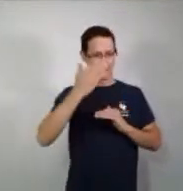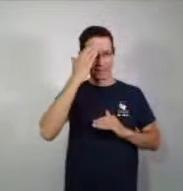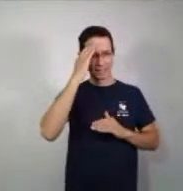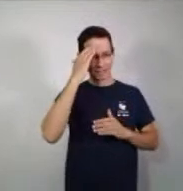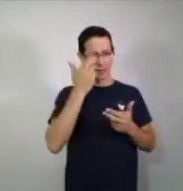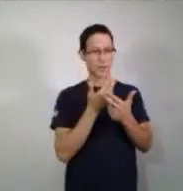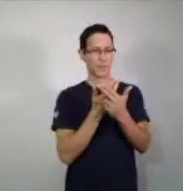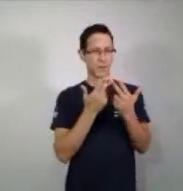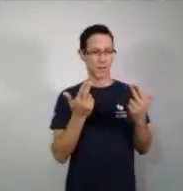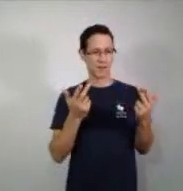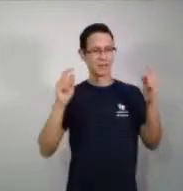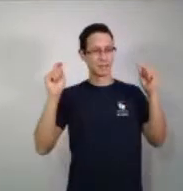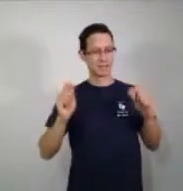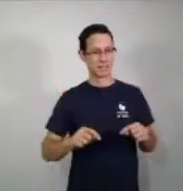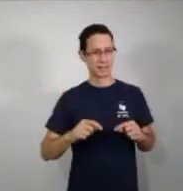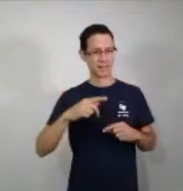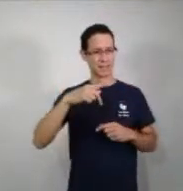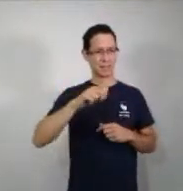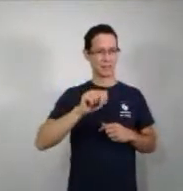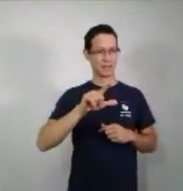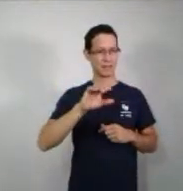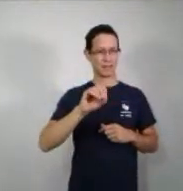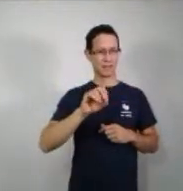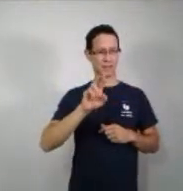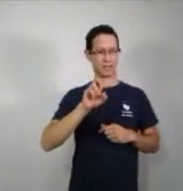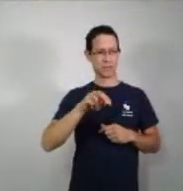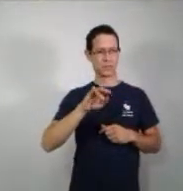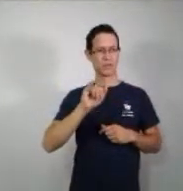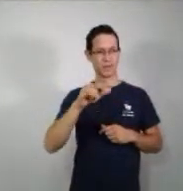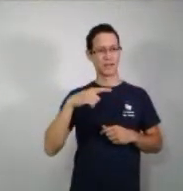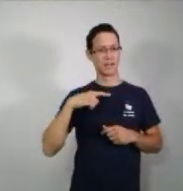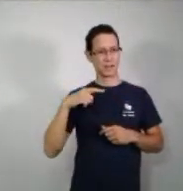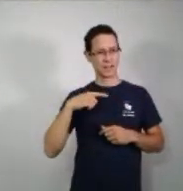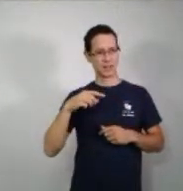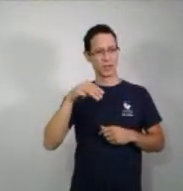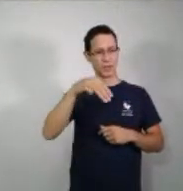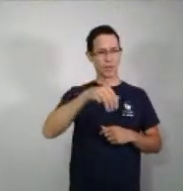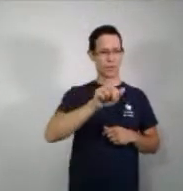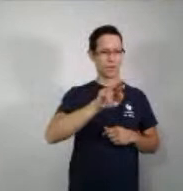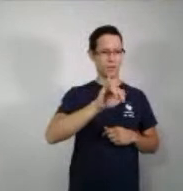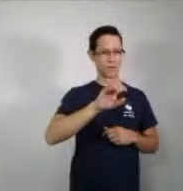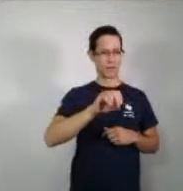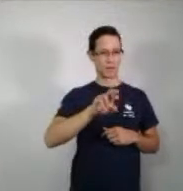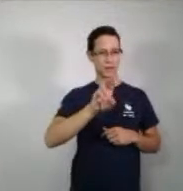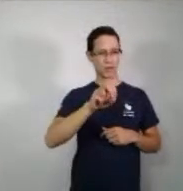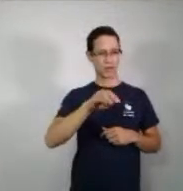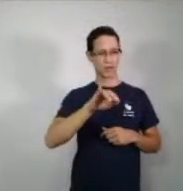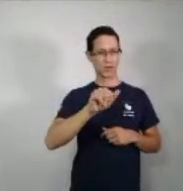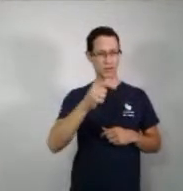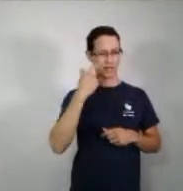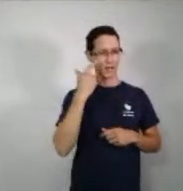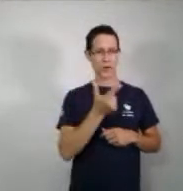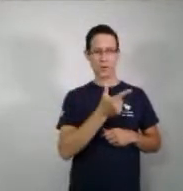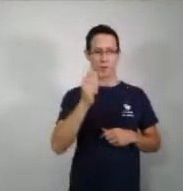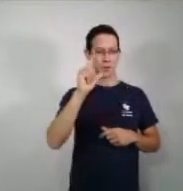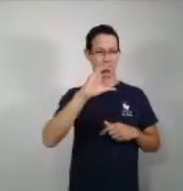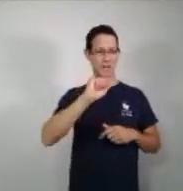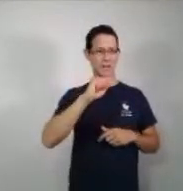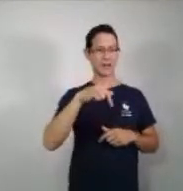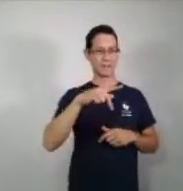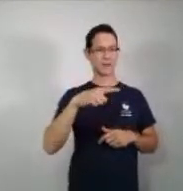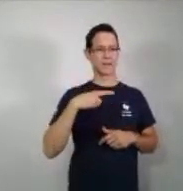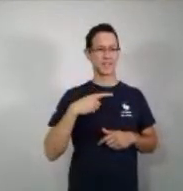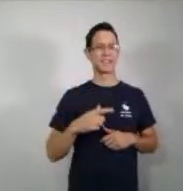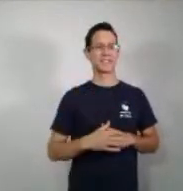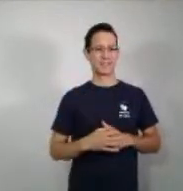podemos falar de Nora Rony, que acho que é um capítulo à parte, tanto que rendeu um novo livro, né, que dá para a gente Sim, comentar, dela.